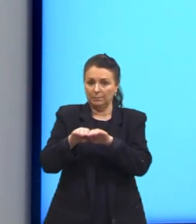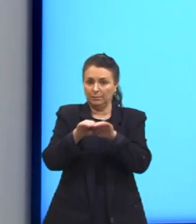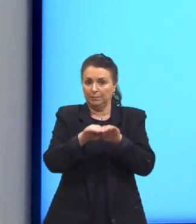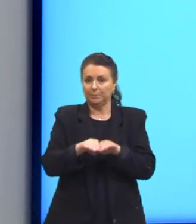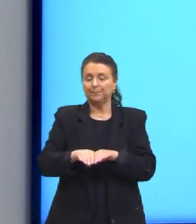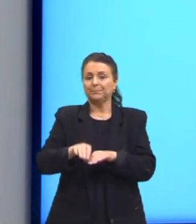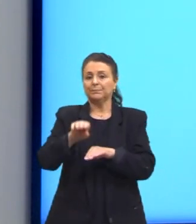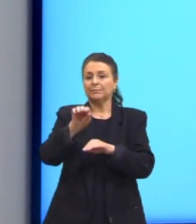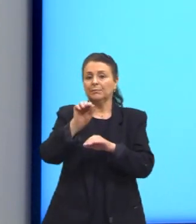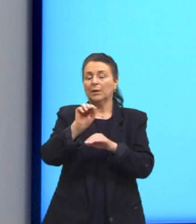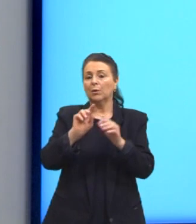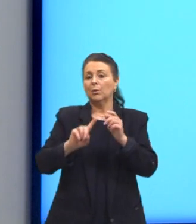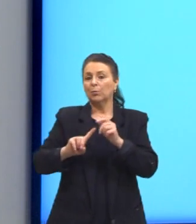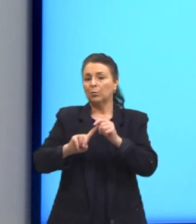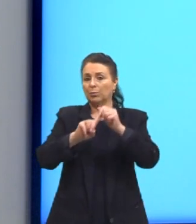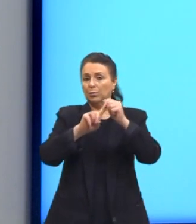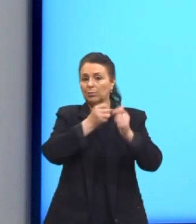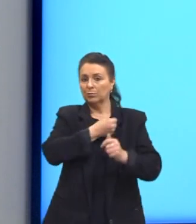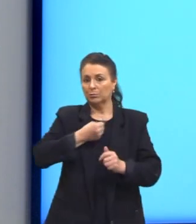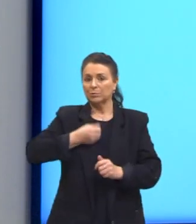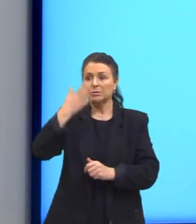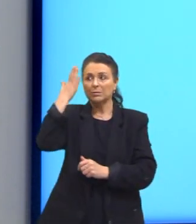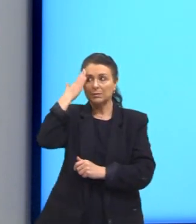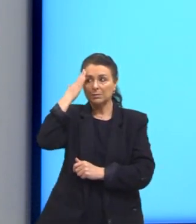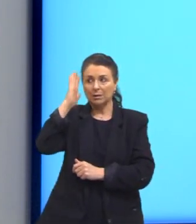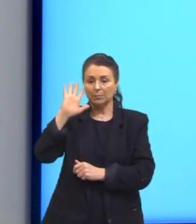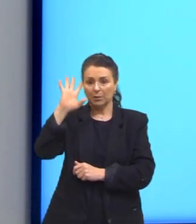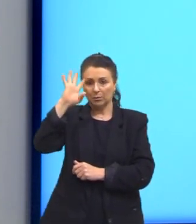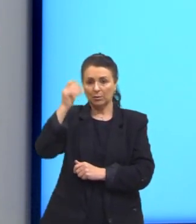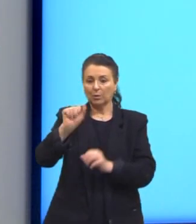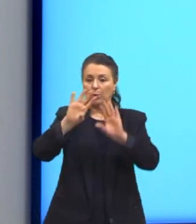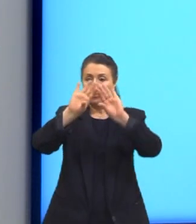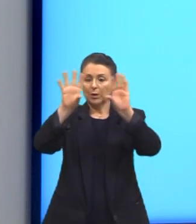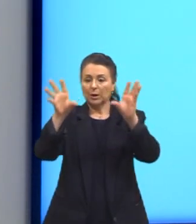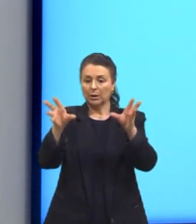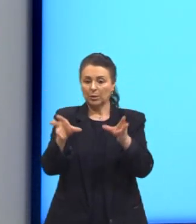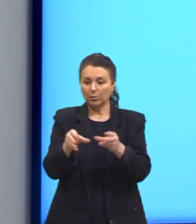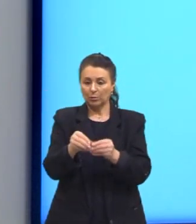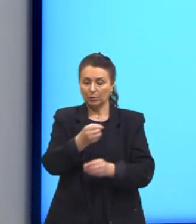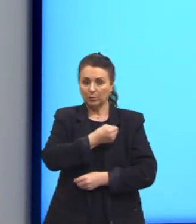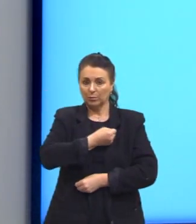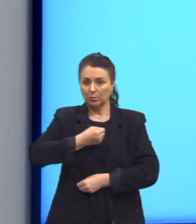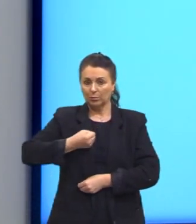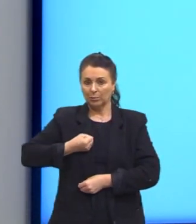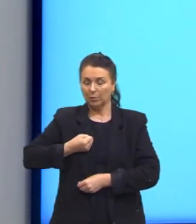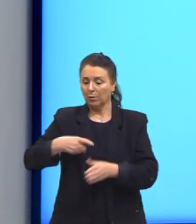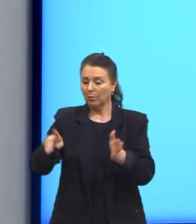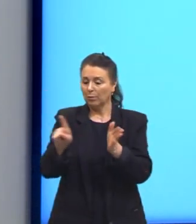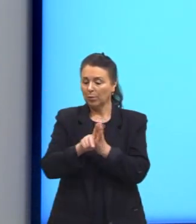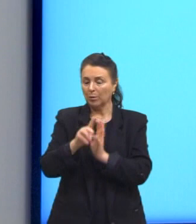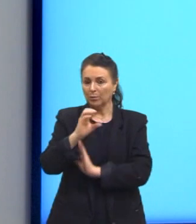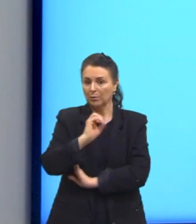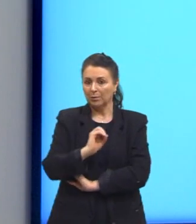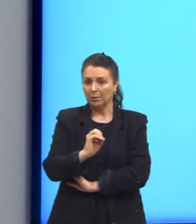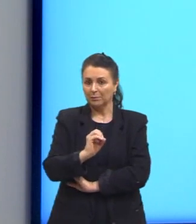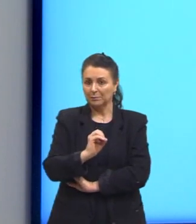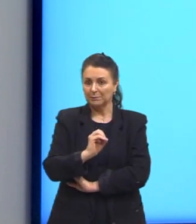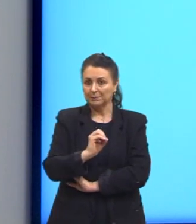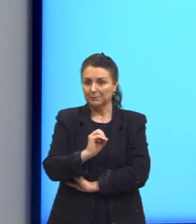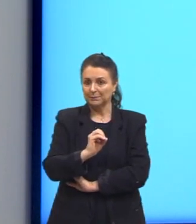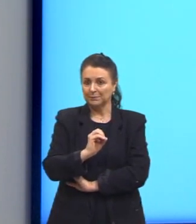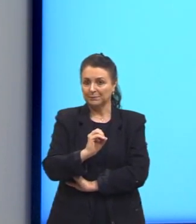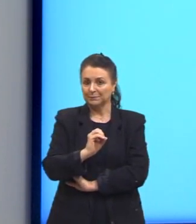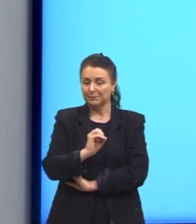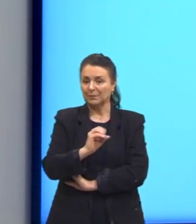a zero. Então, a gente já sabe o resultado, né, o resumo numérico vai ser o próprio zero. Então,